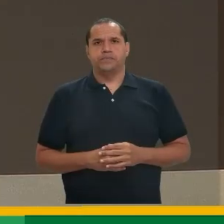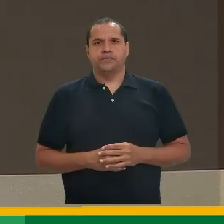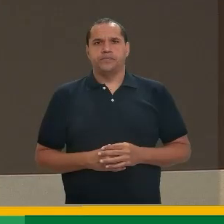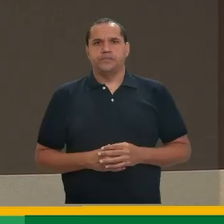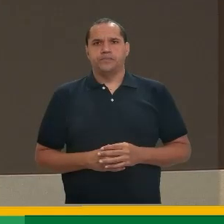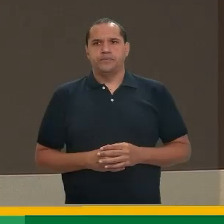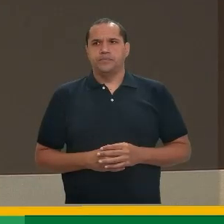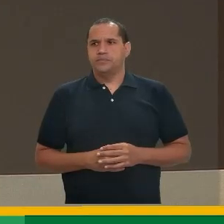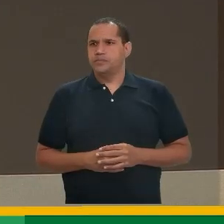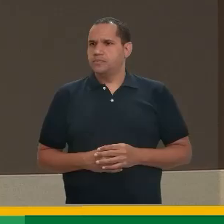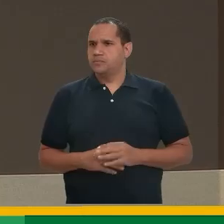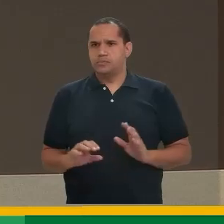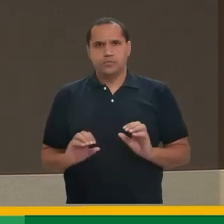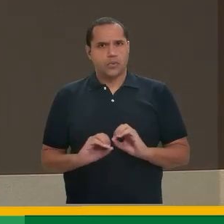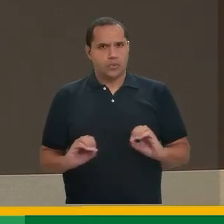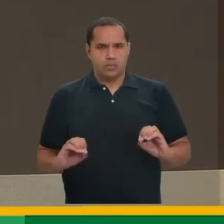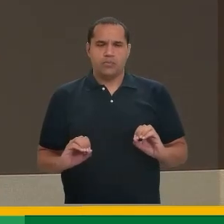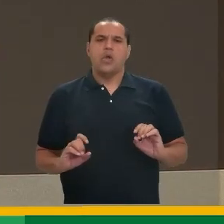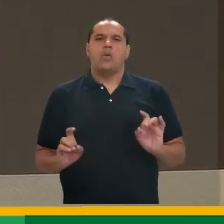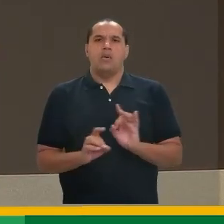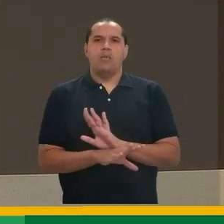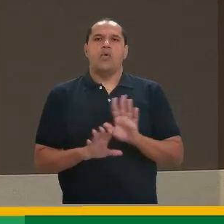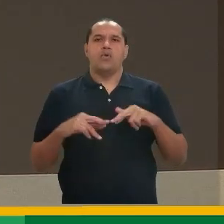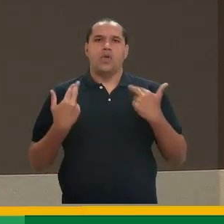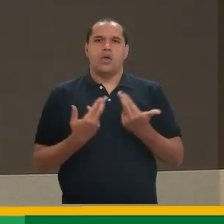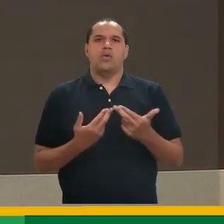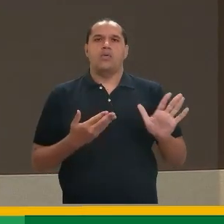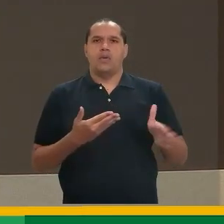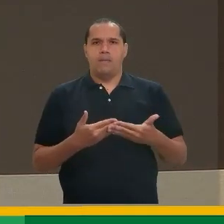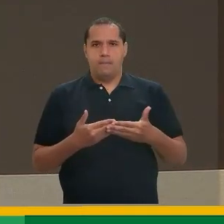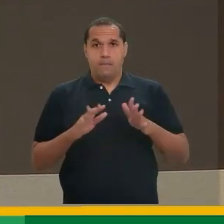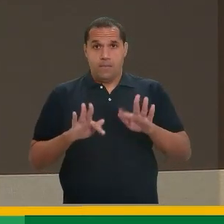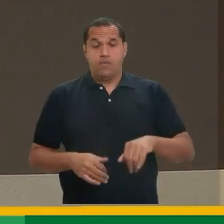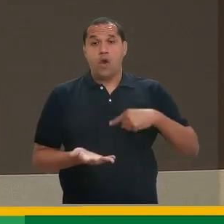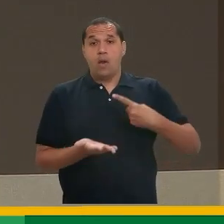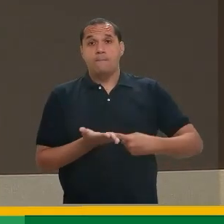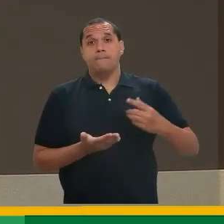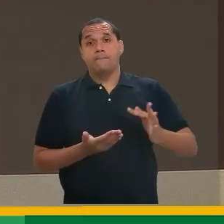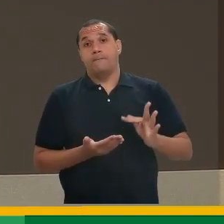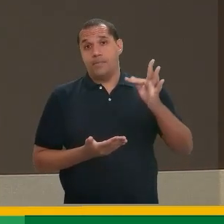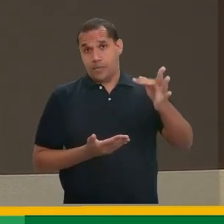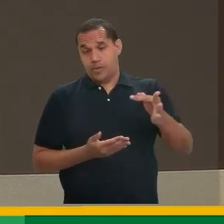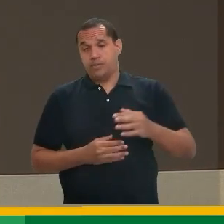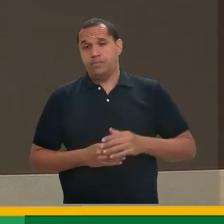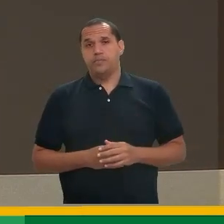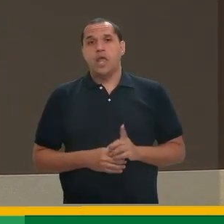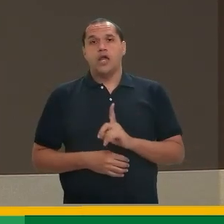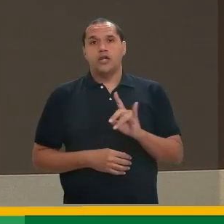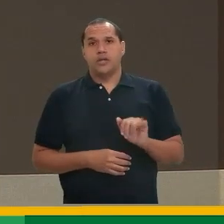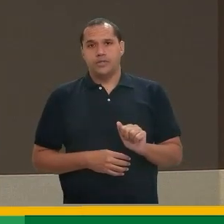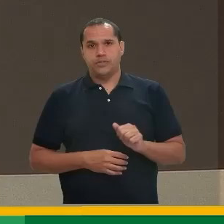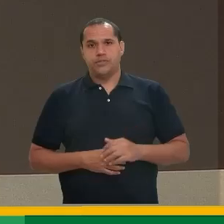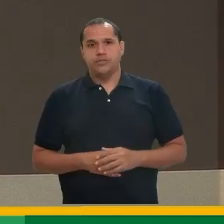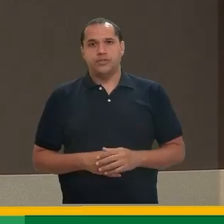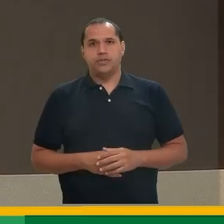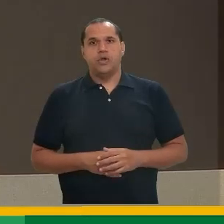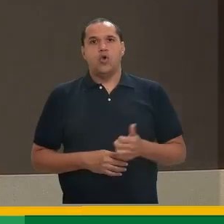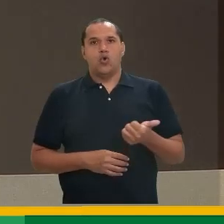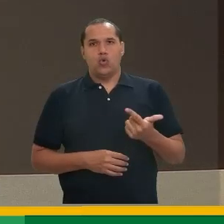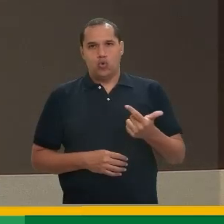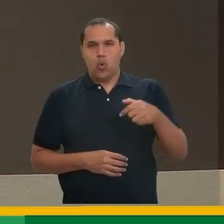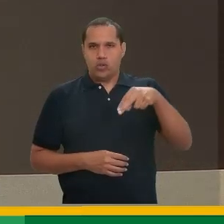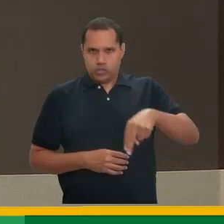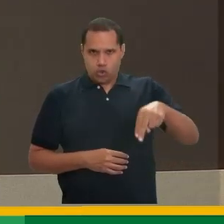havendo mais nada tratado decaro encerrada a presente reunião convocando outra para dia 12 de novembro